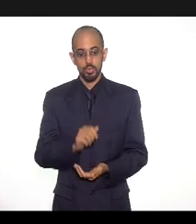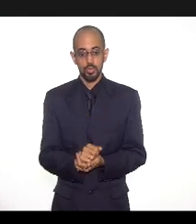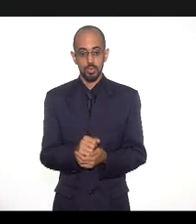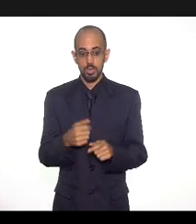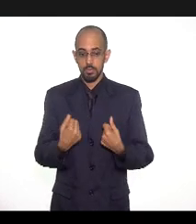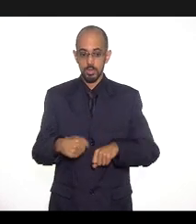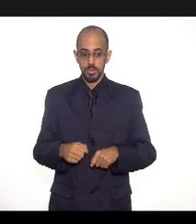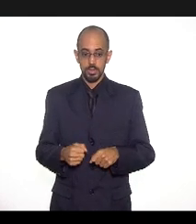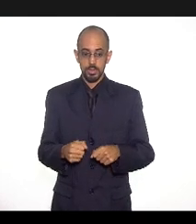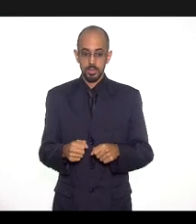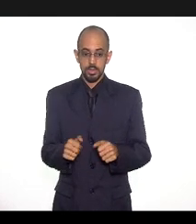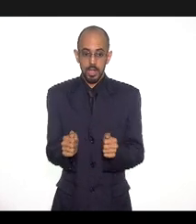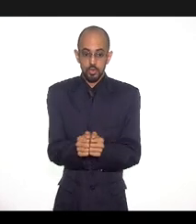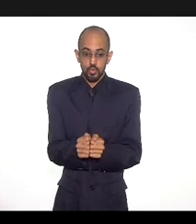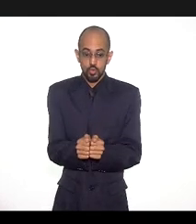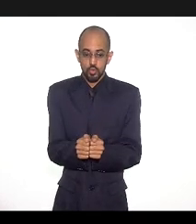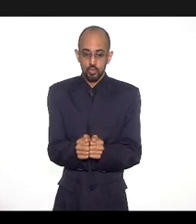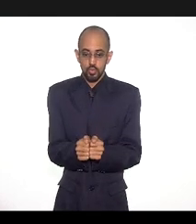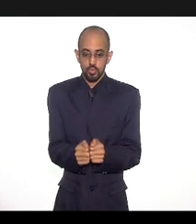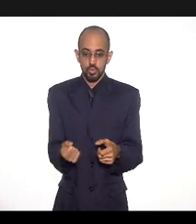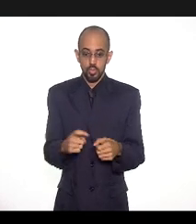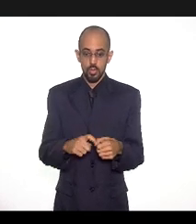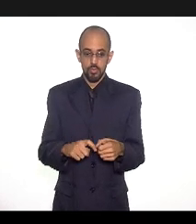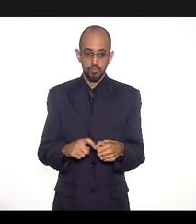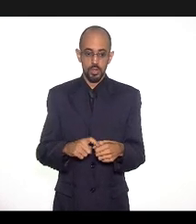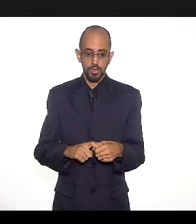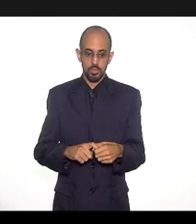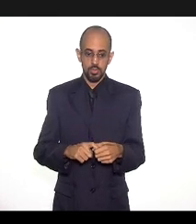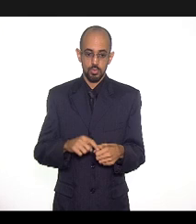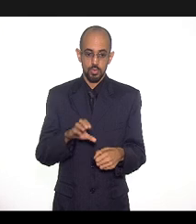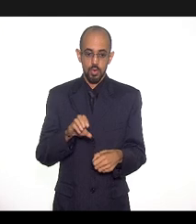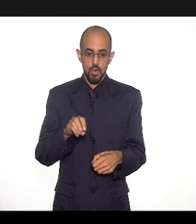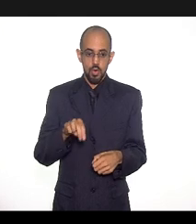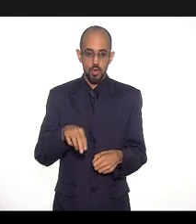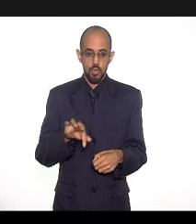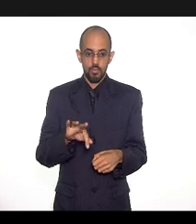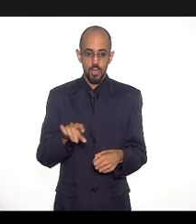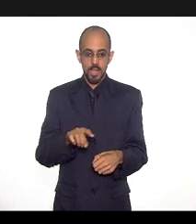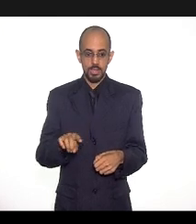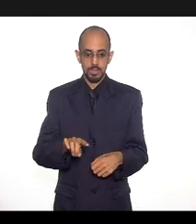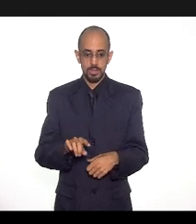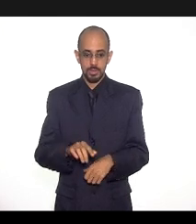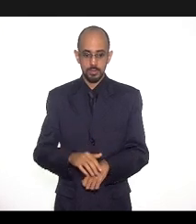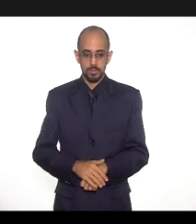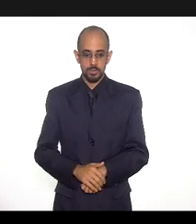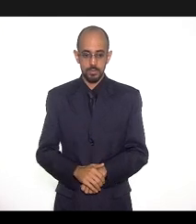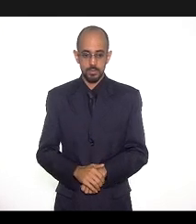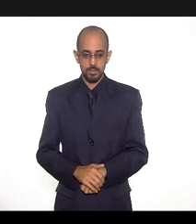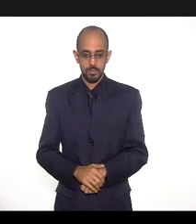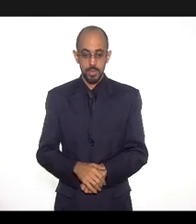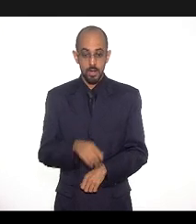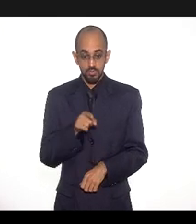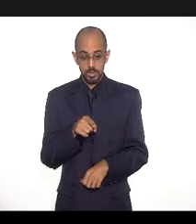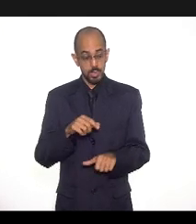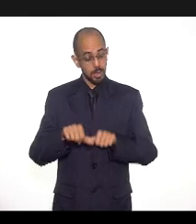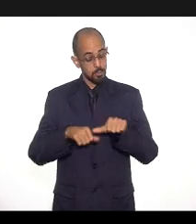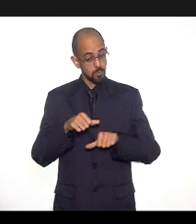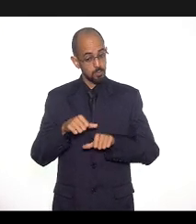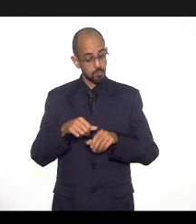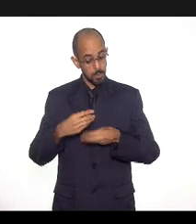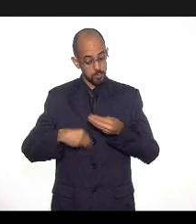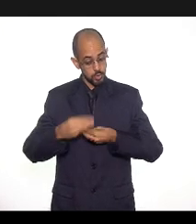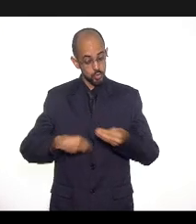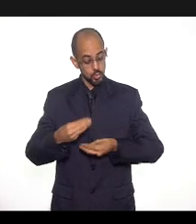É isso que... Entendeu, está fazendo essa confusão. Você está misturando duas coisas